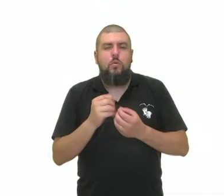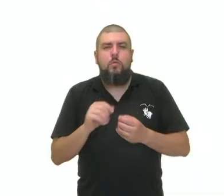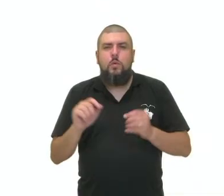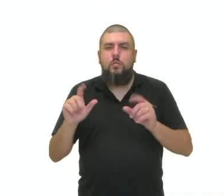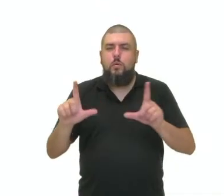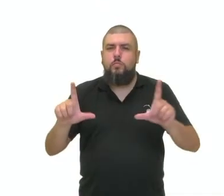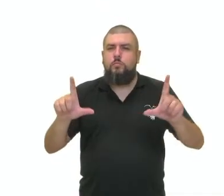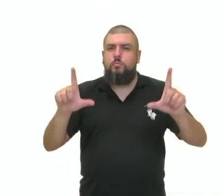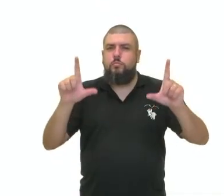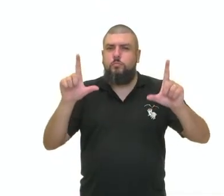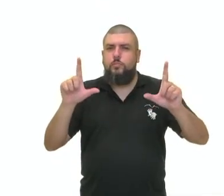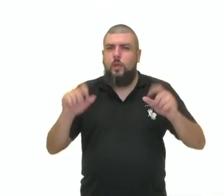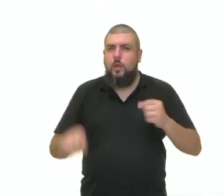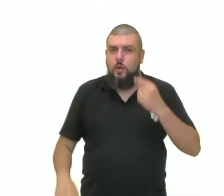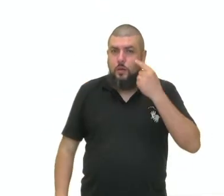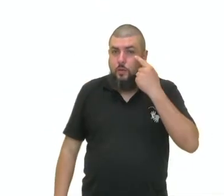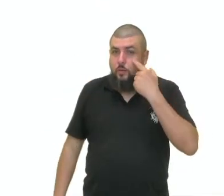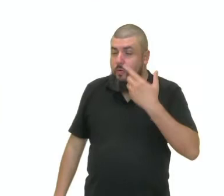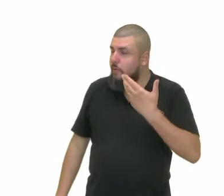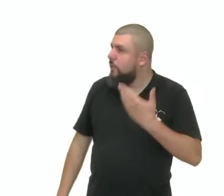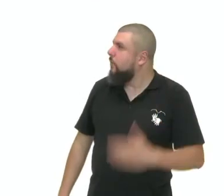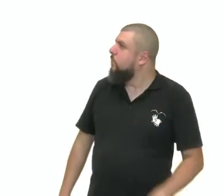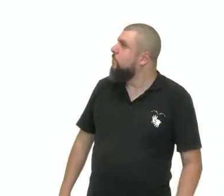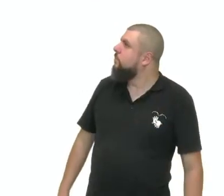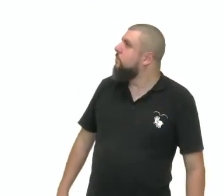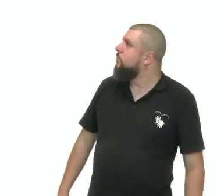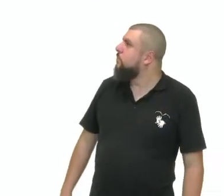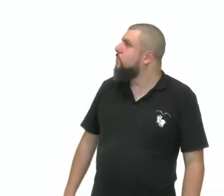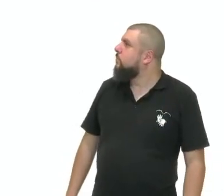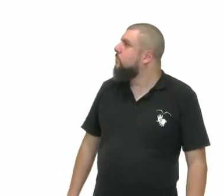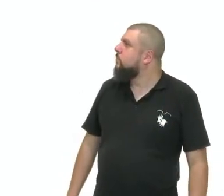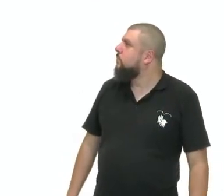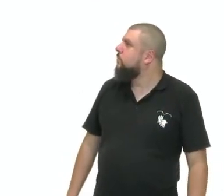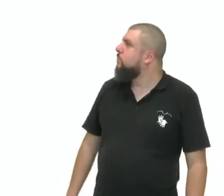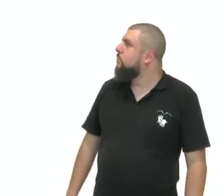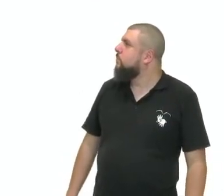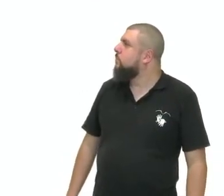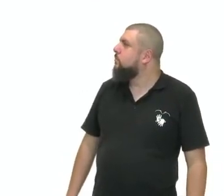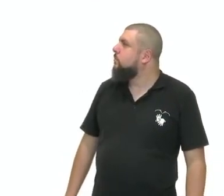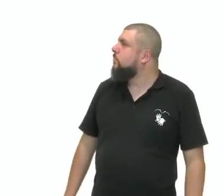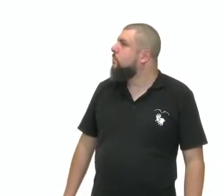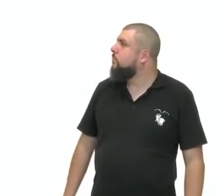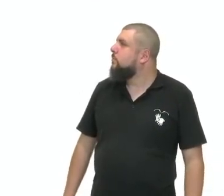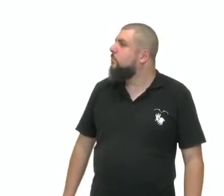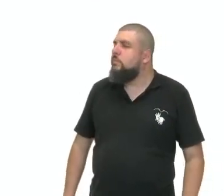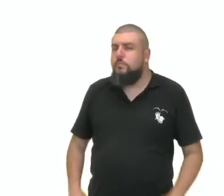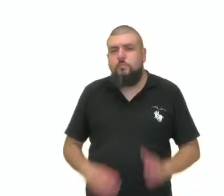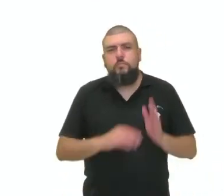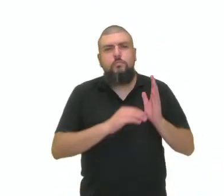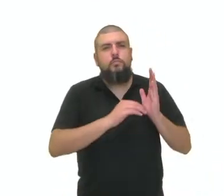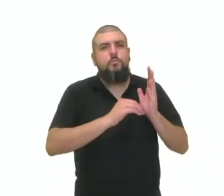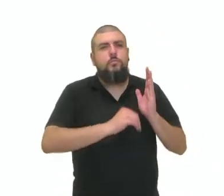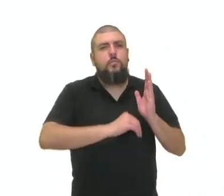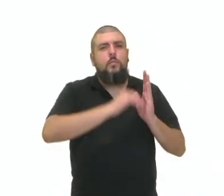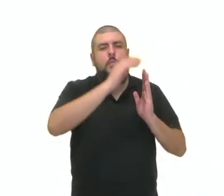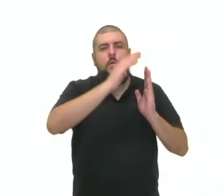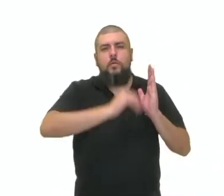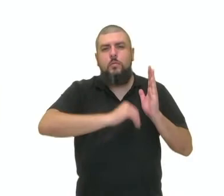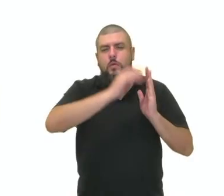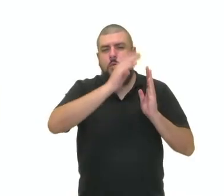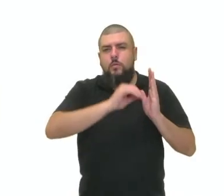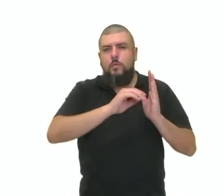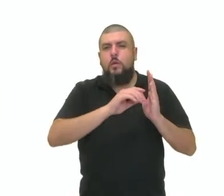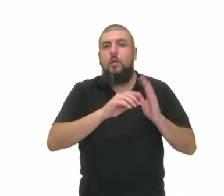chamado Escola de Atenas. Isso é um afresco, está no Museu do Vaticano, pintado pelo renascentista